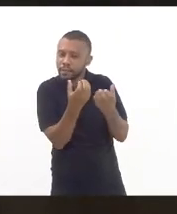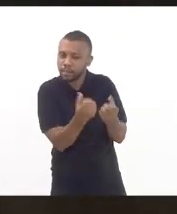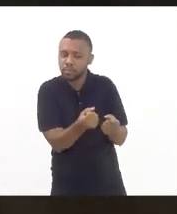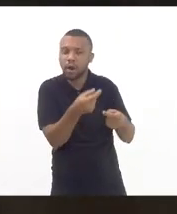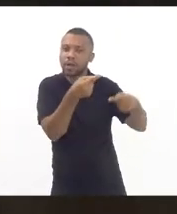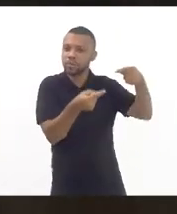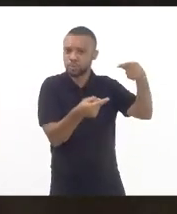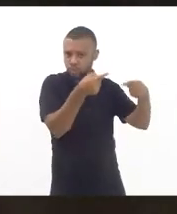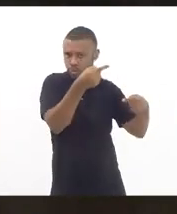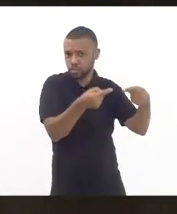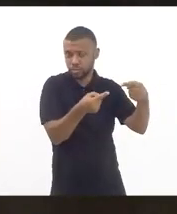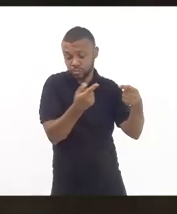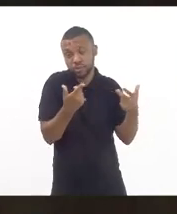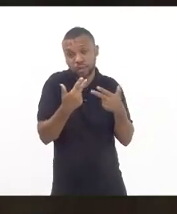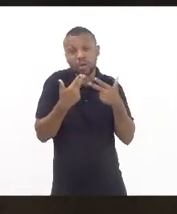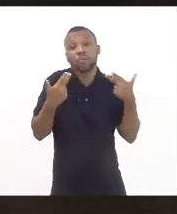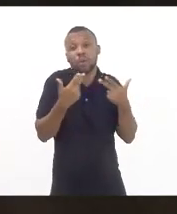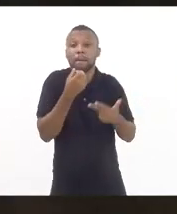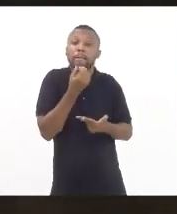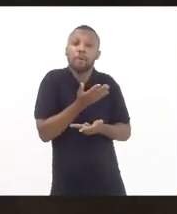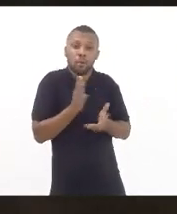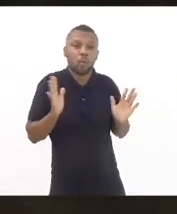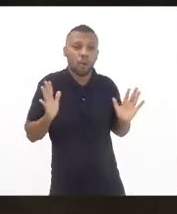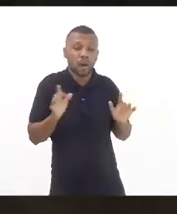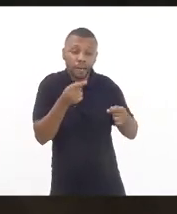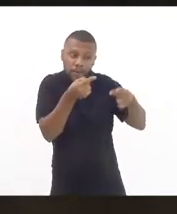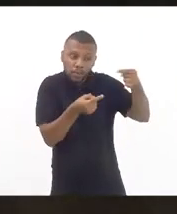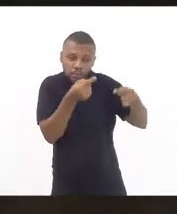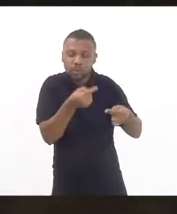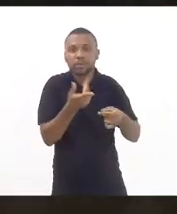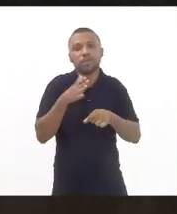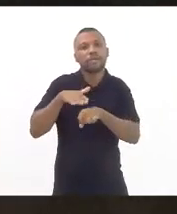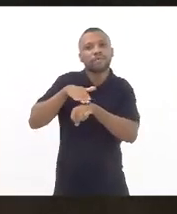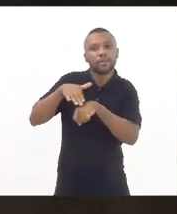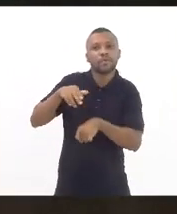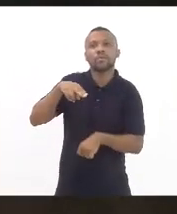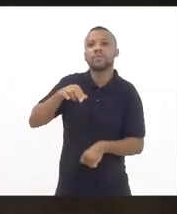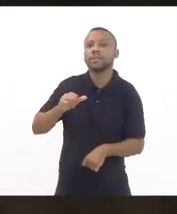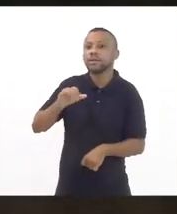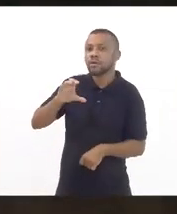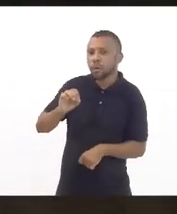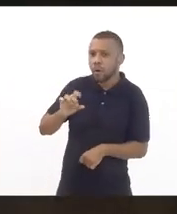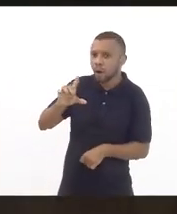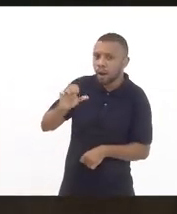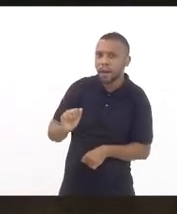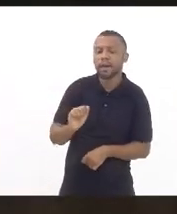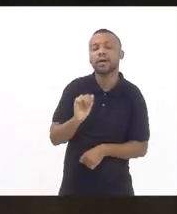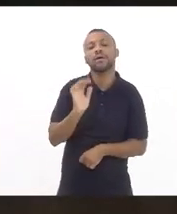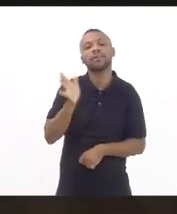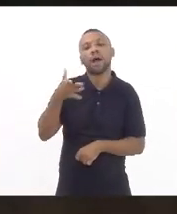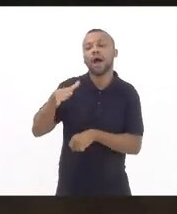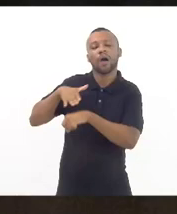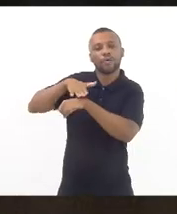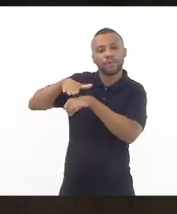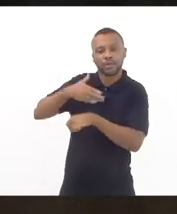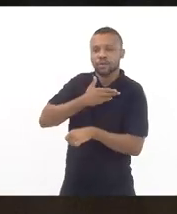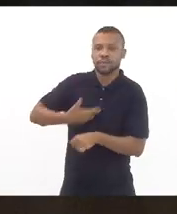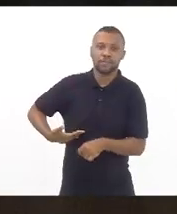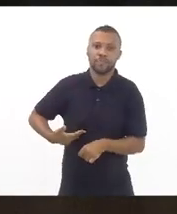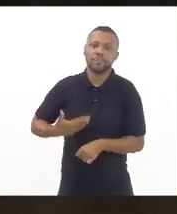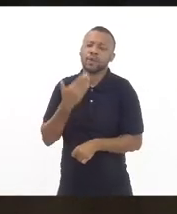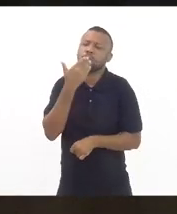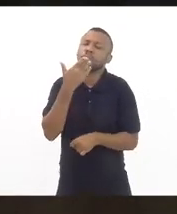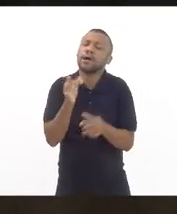discutir. O Márcio quer discutir. Falei com o Nicola, falei com o governador. Eu peço humildemente que a gente